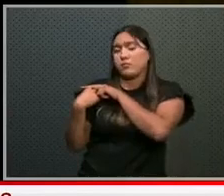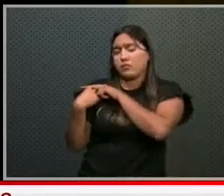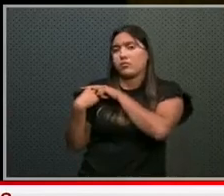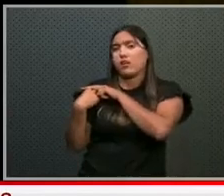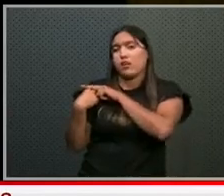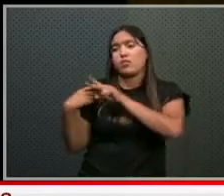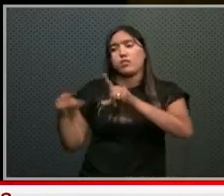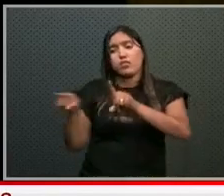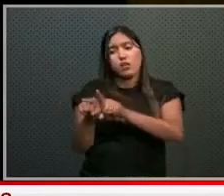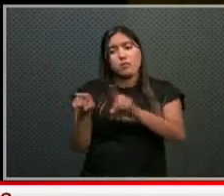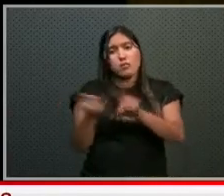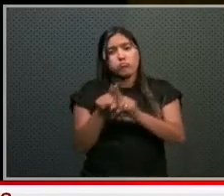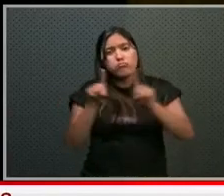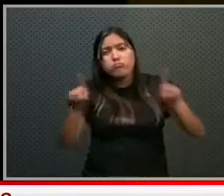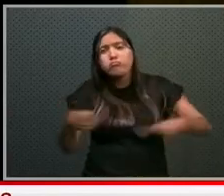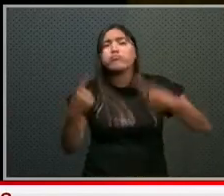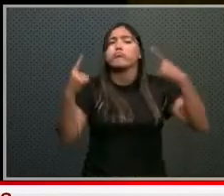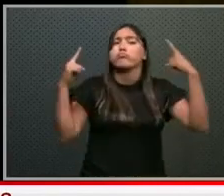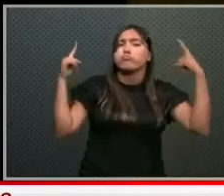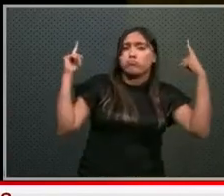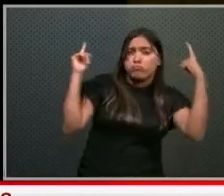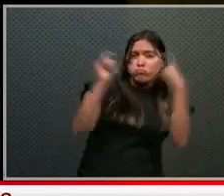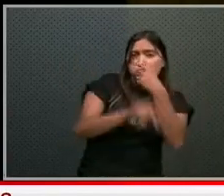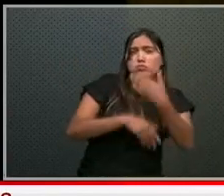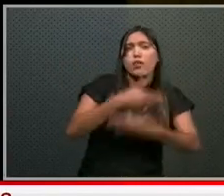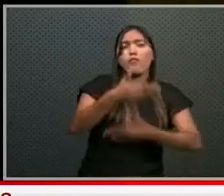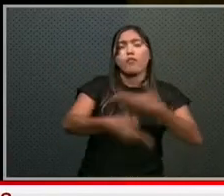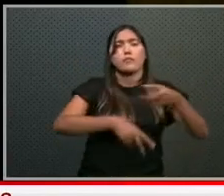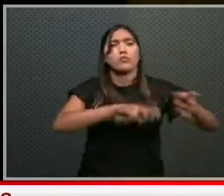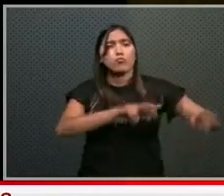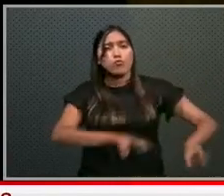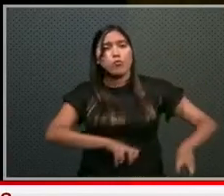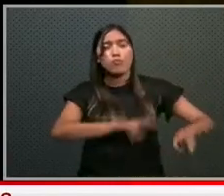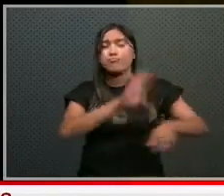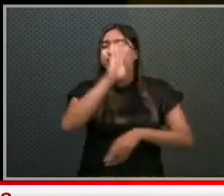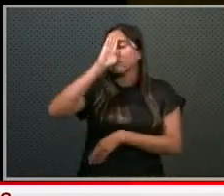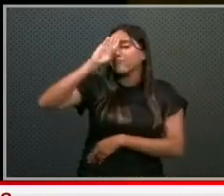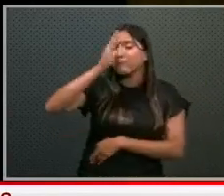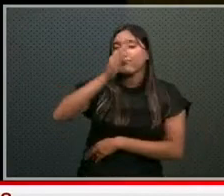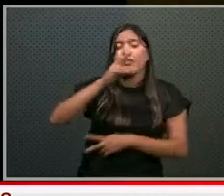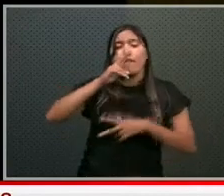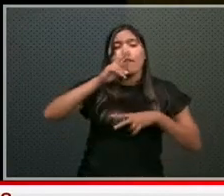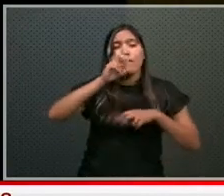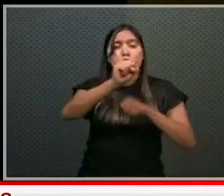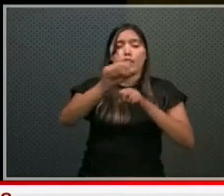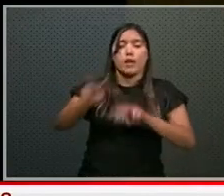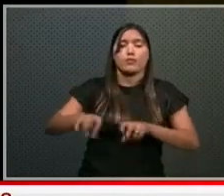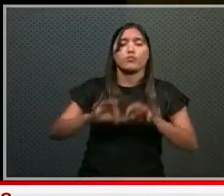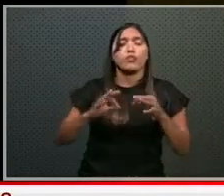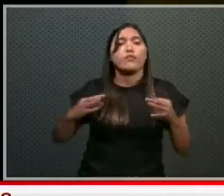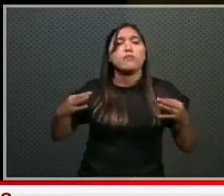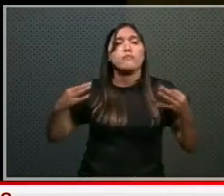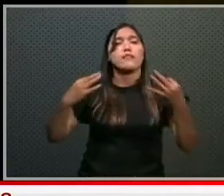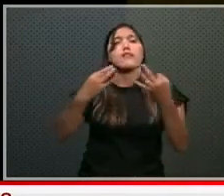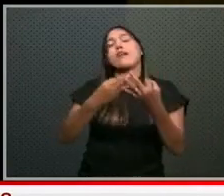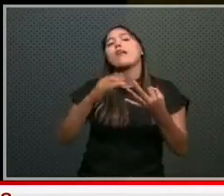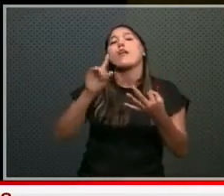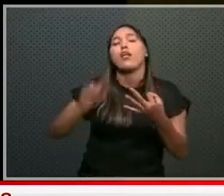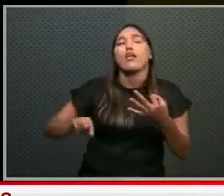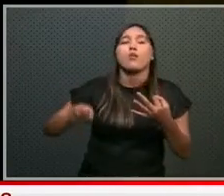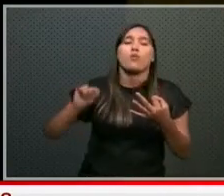estão relacionadas ao desenvolvimento Rural mas particularmente ao fortalecimento da Agricultura Familiar e das Comunidades tradicionais do Estado do